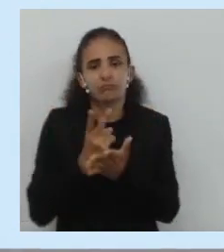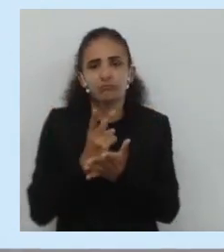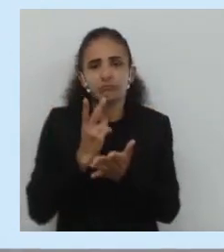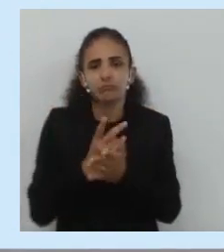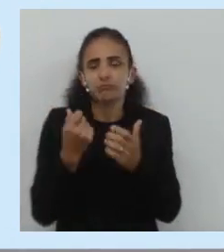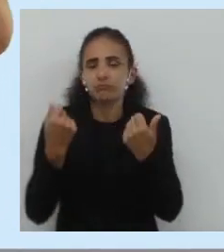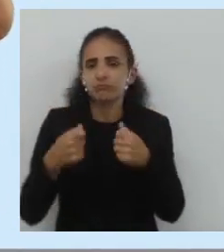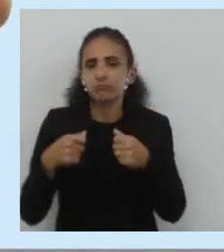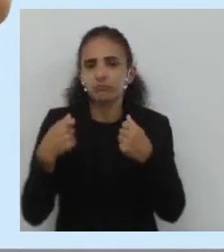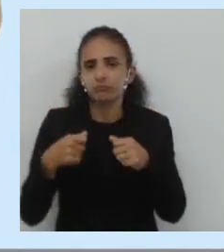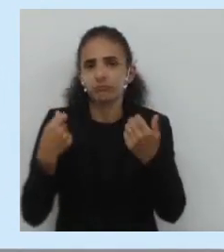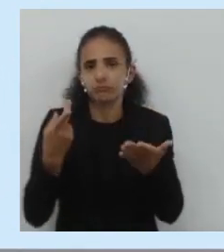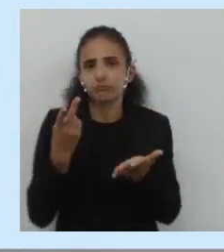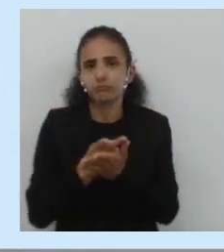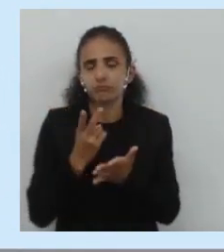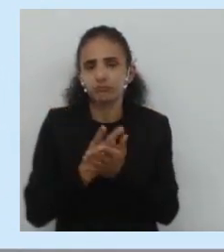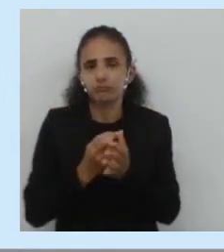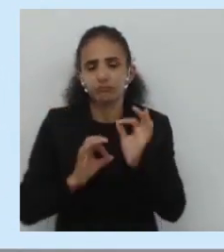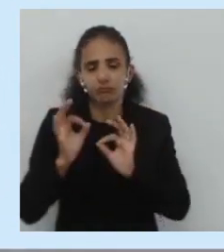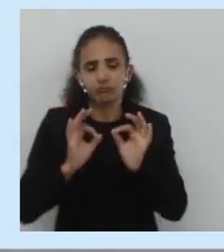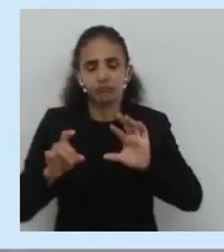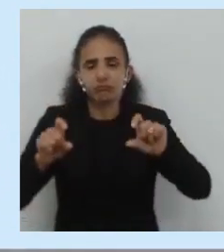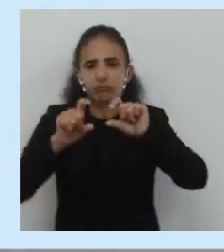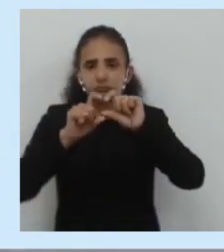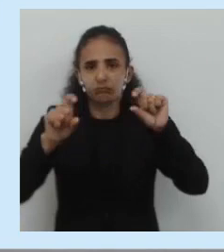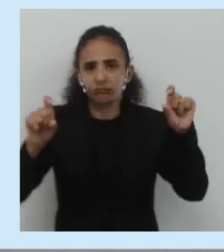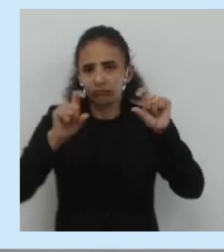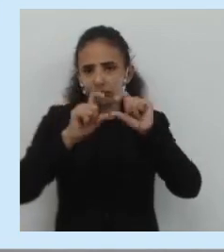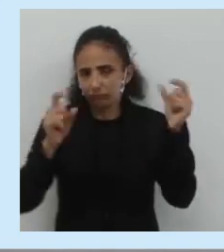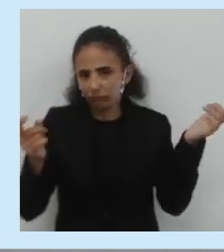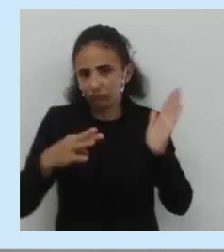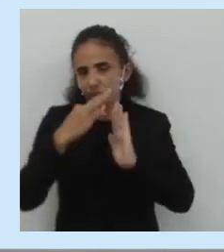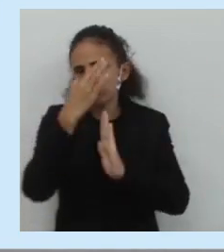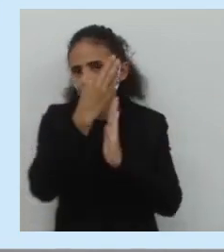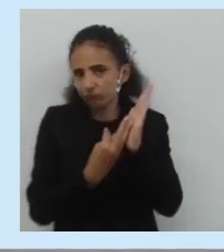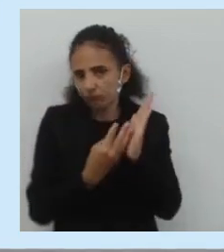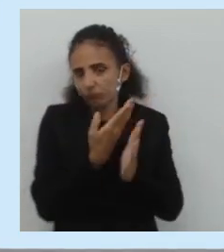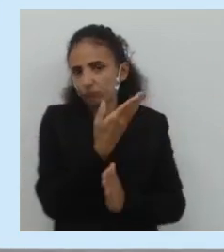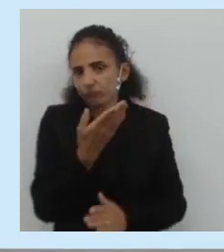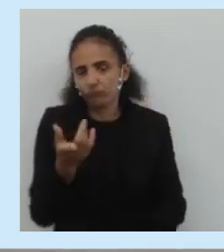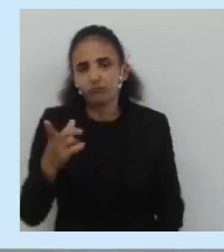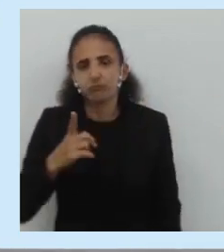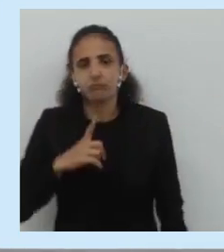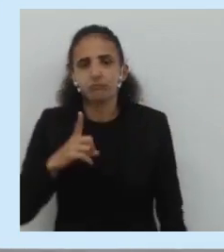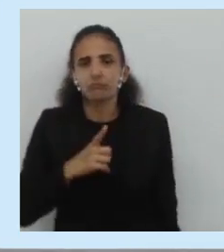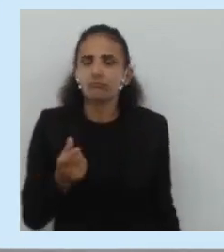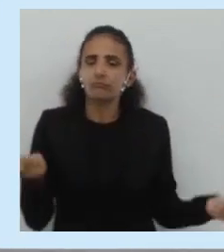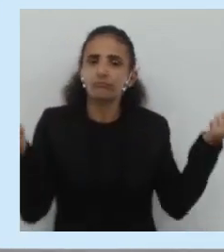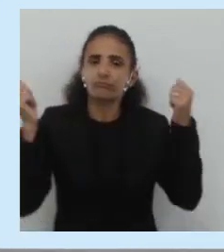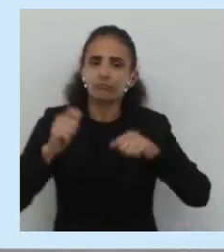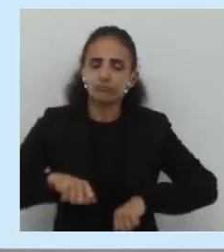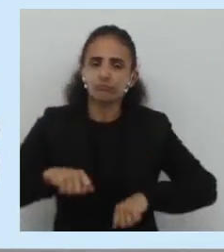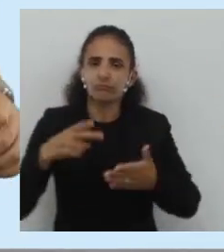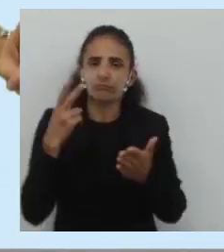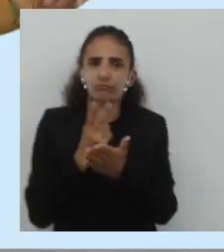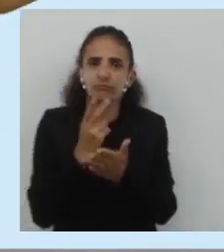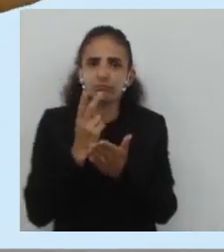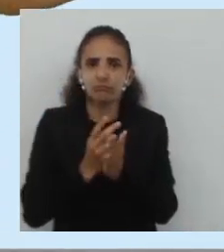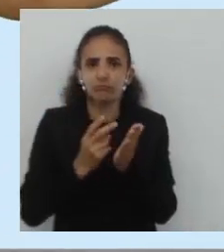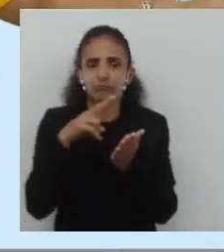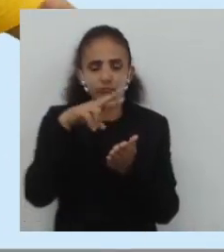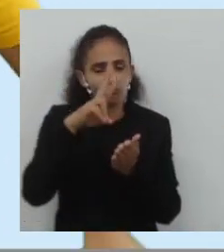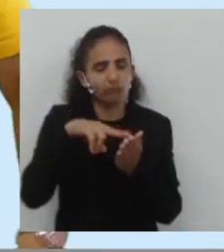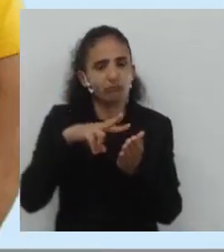não é só apenas diminuir a quantidade de frases ou o tamanho do texto, é você ter a capacidade, como eu já falei,